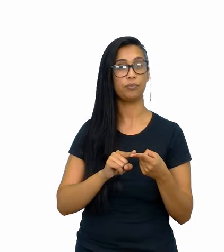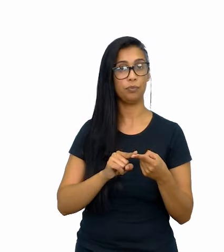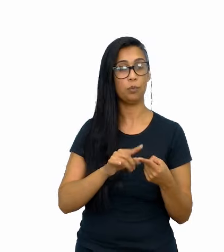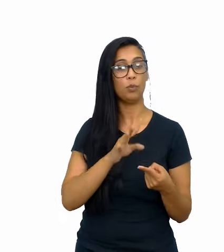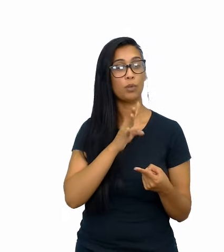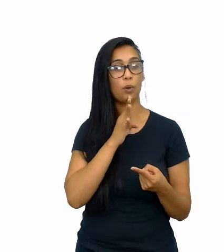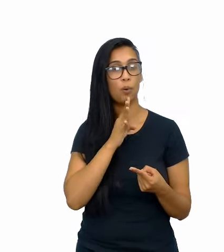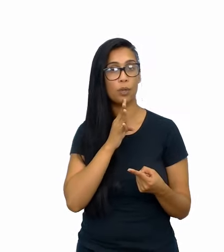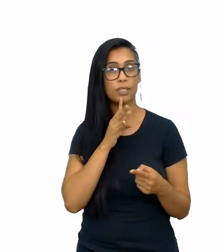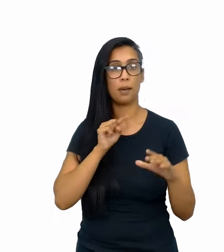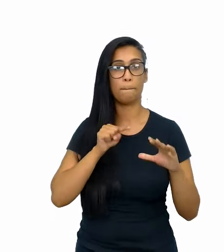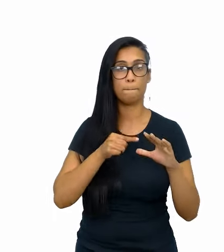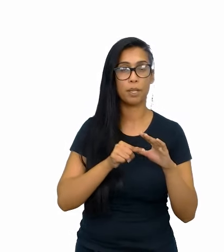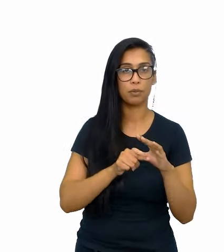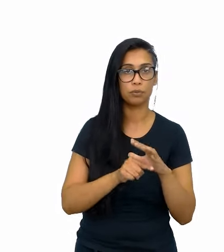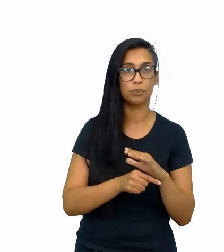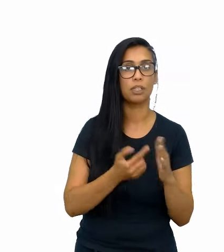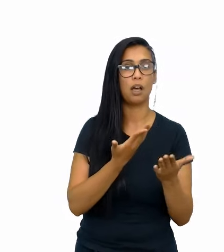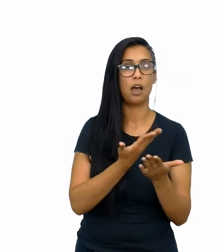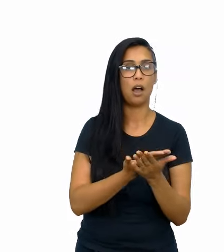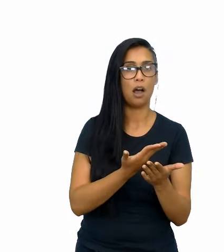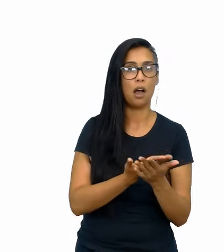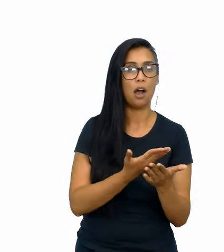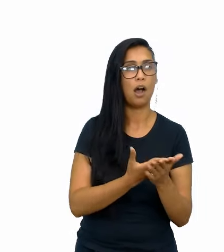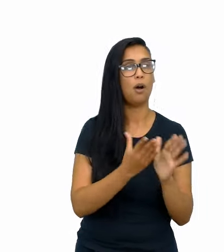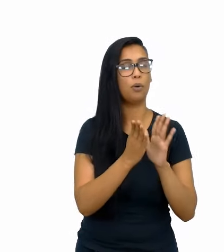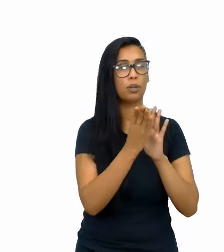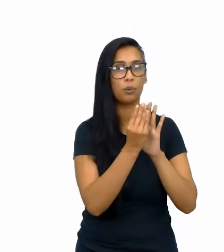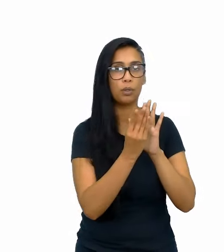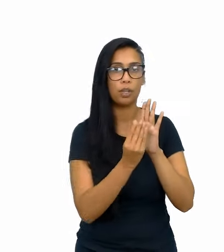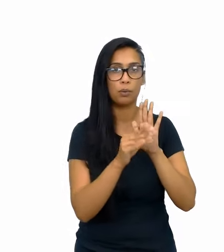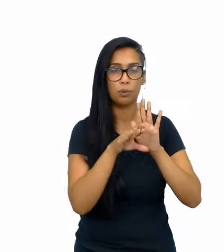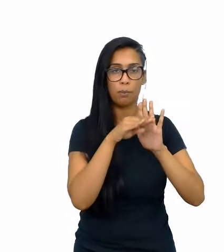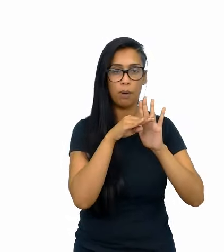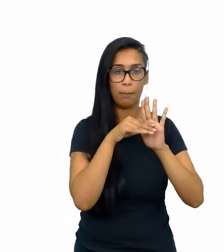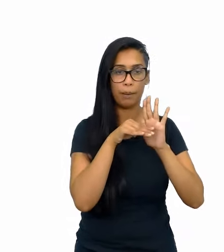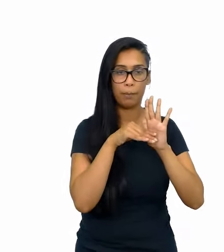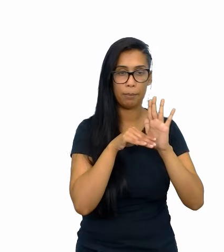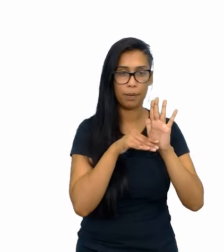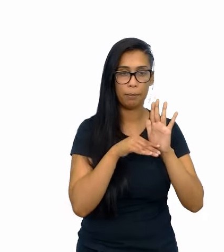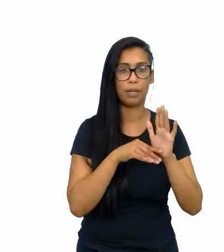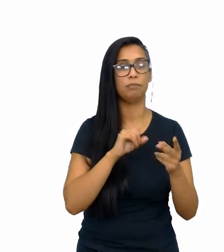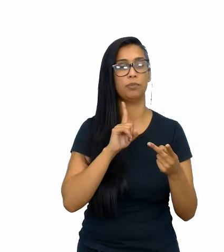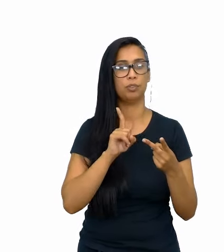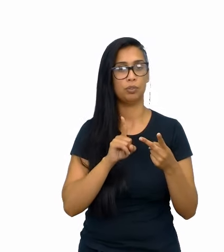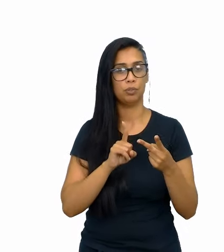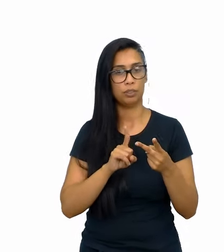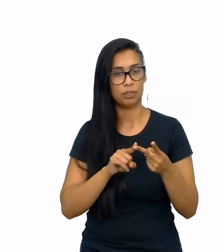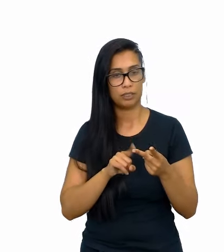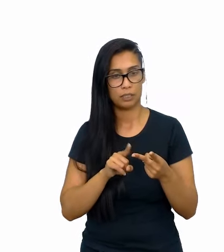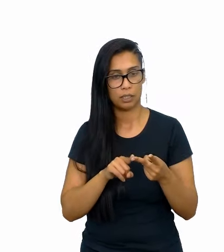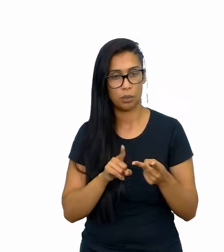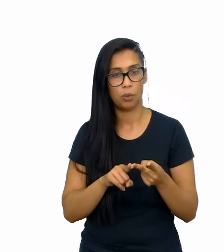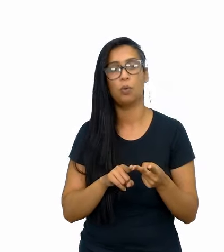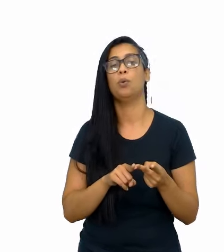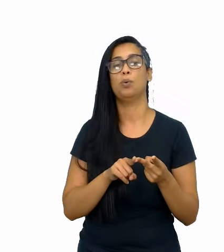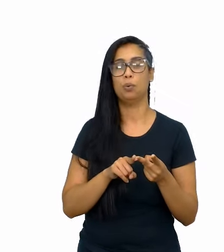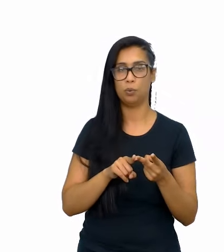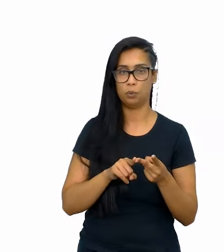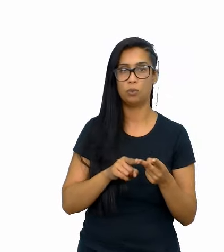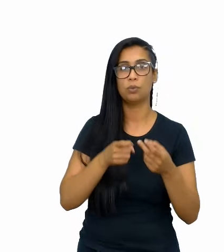sequência 6, nós vamos buscar explicitar esse propósito didático, o propósito comunicativo,